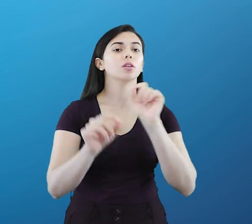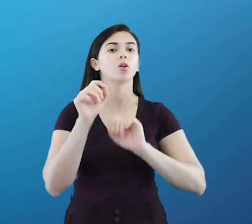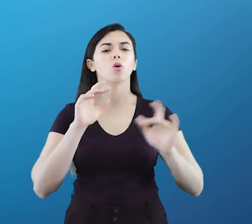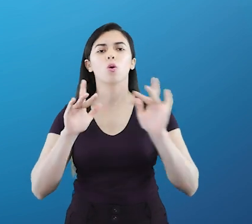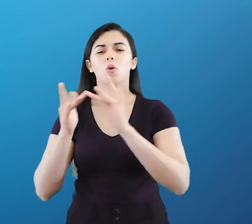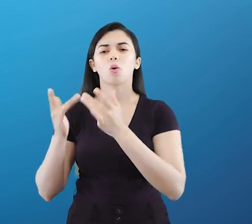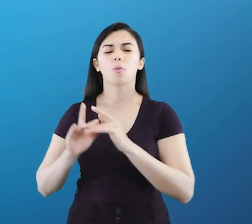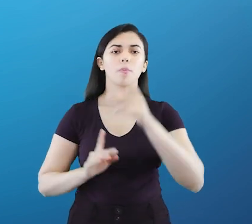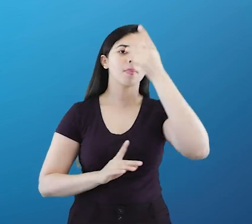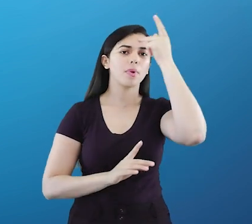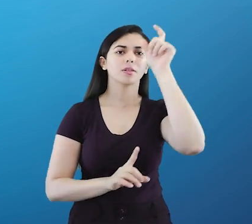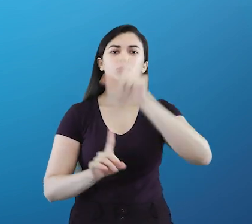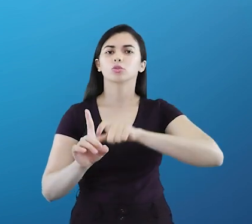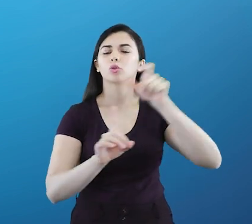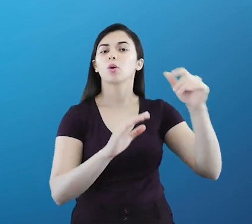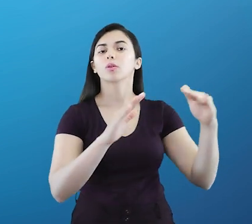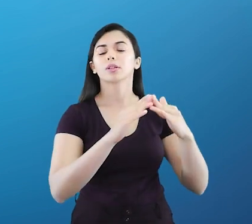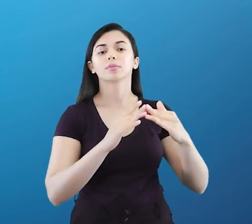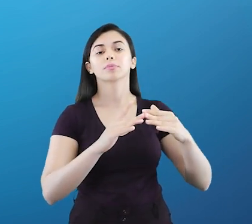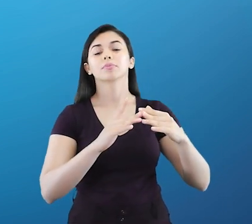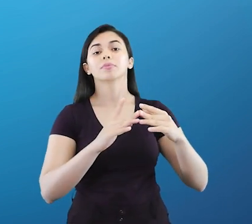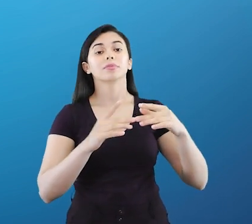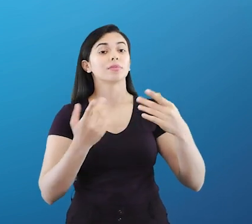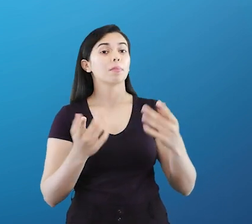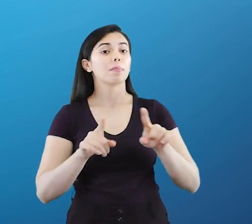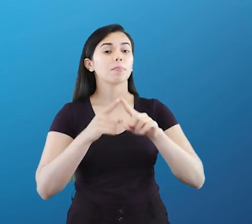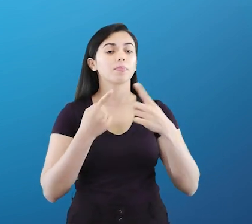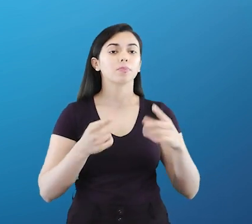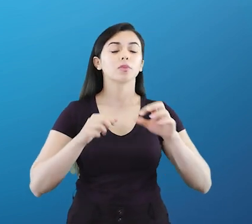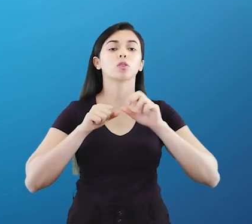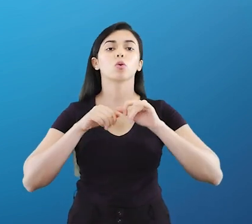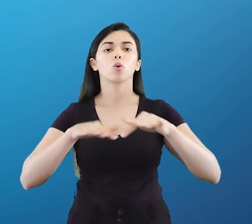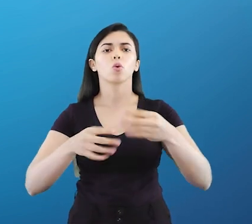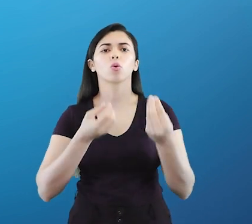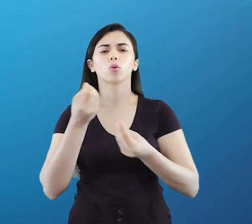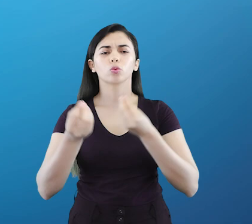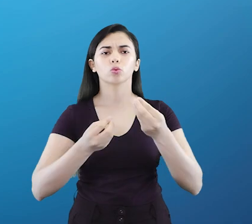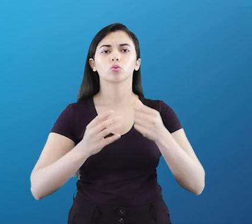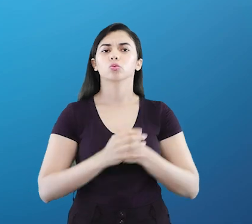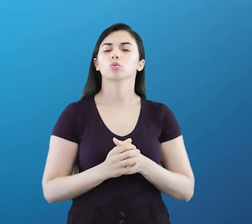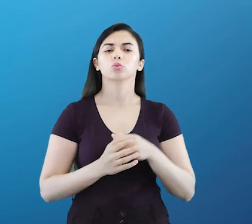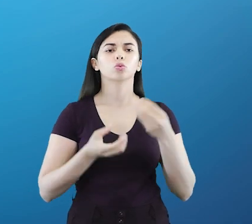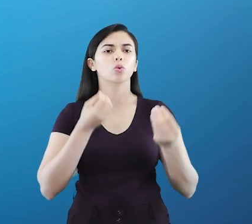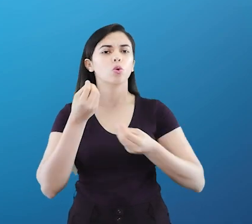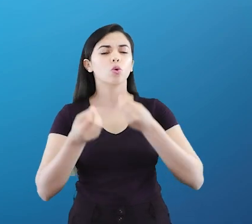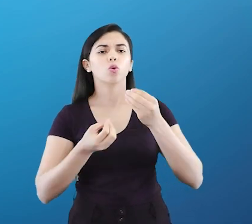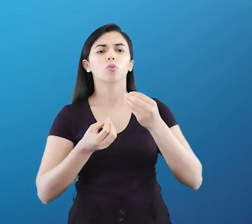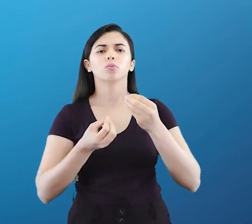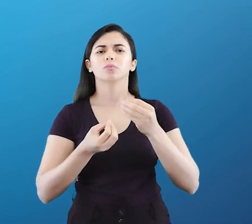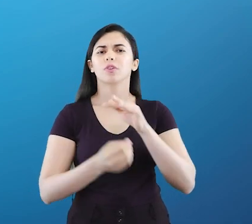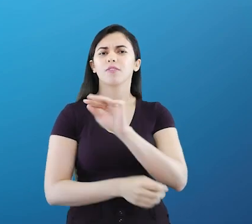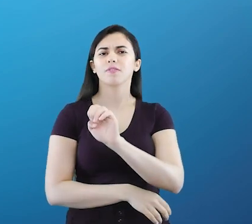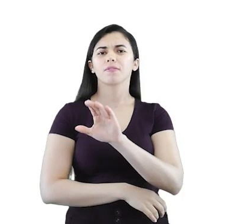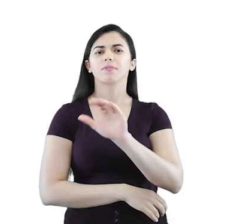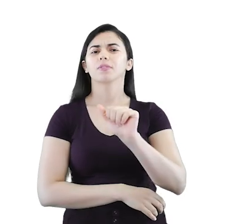pessoas que moram na mesma casa. Porém, a principal forma de transmissão é a fecal-oral. Como